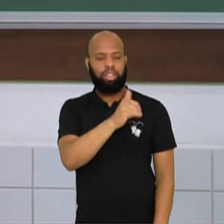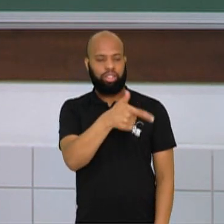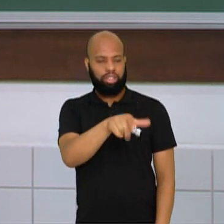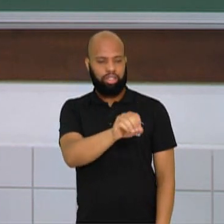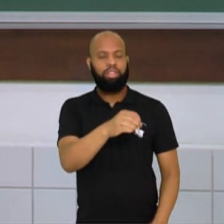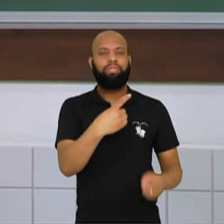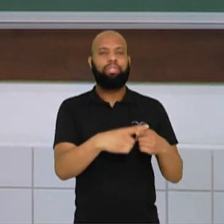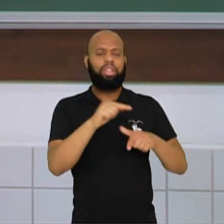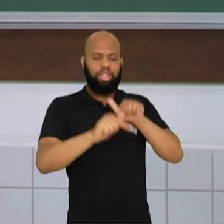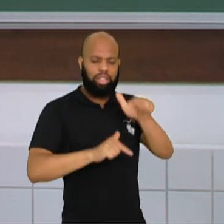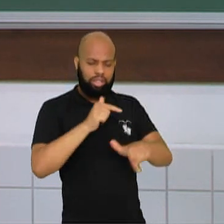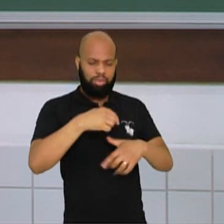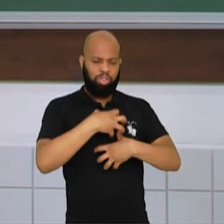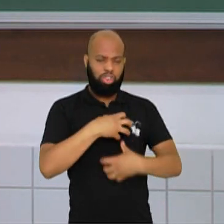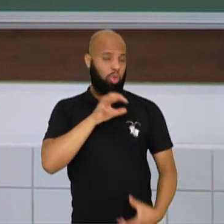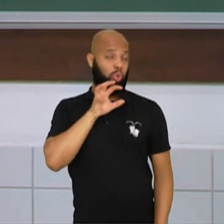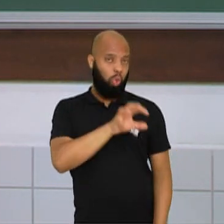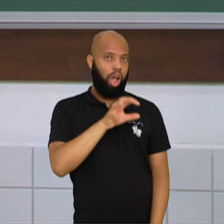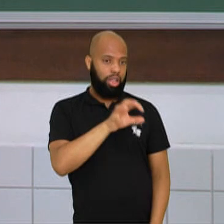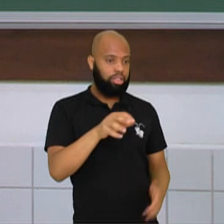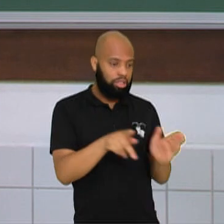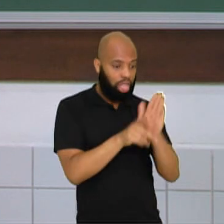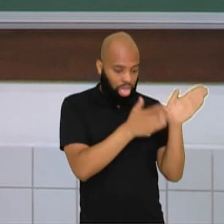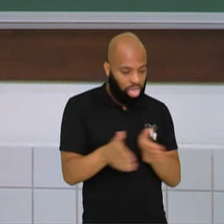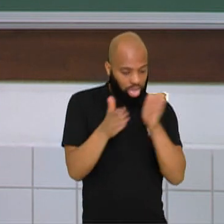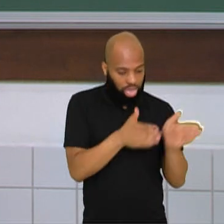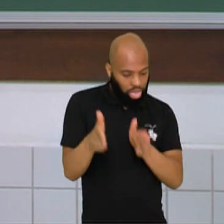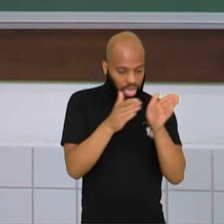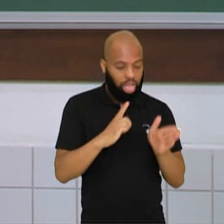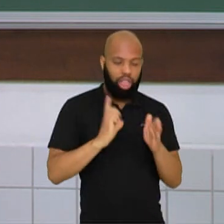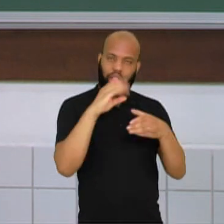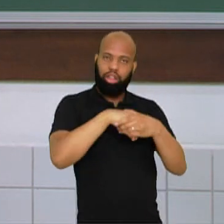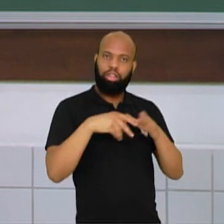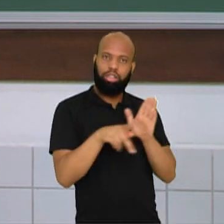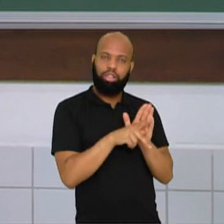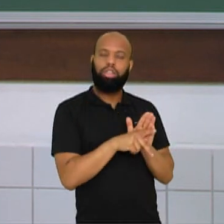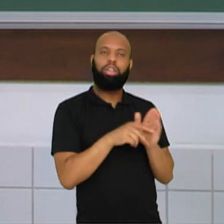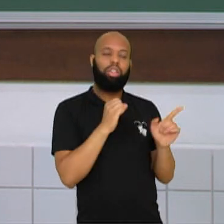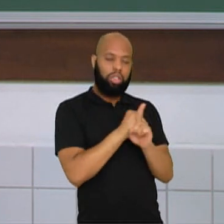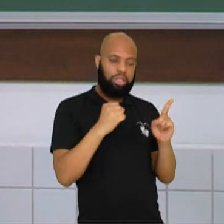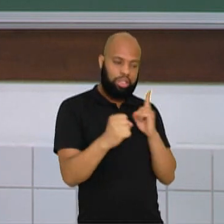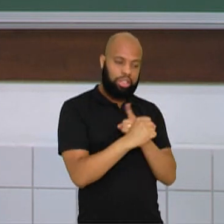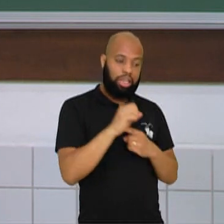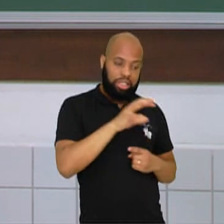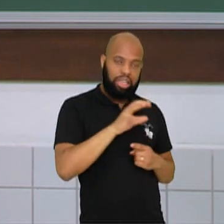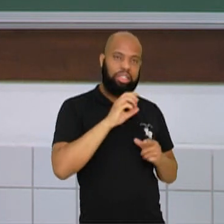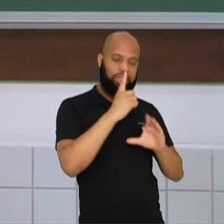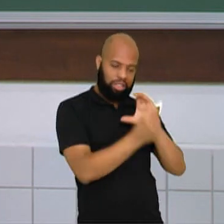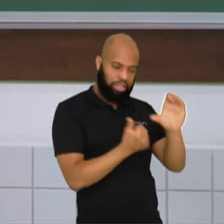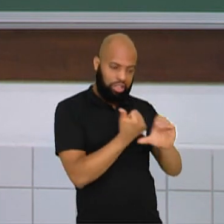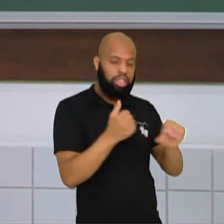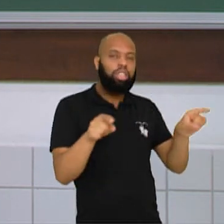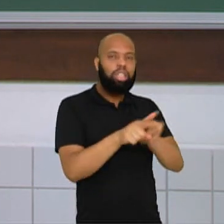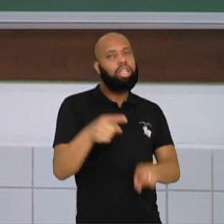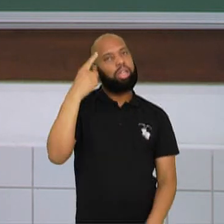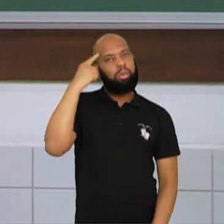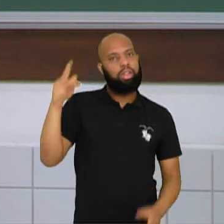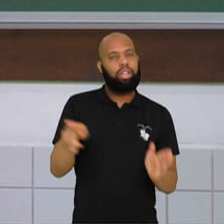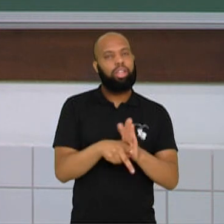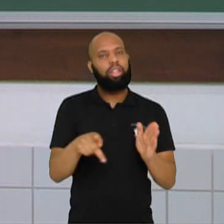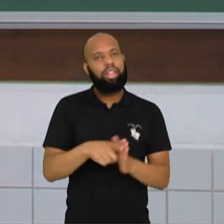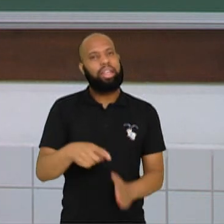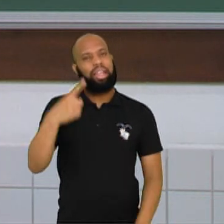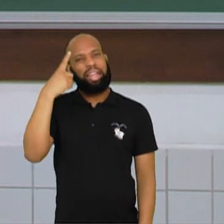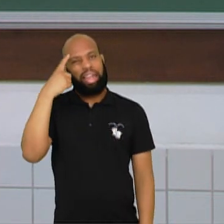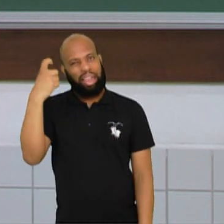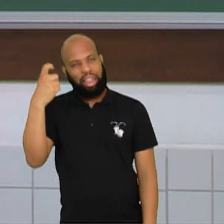o trabalho é feito em alienação na sociedade capitalista, ele é pensado também através das ideias de